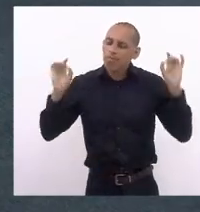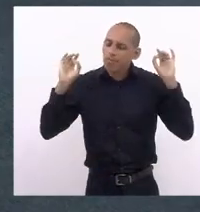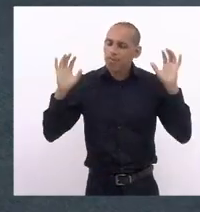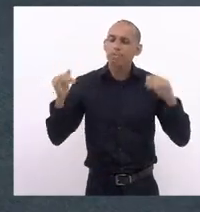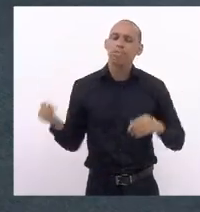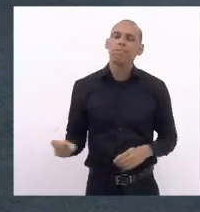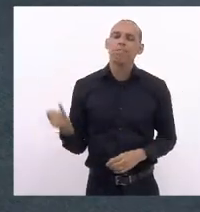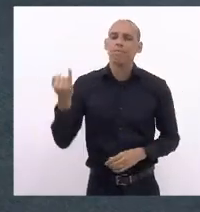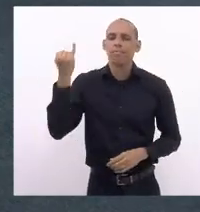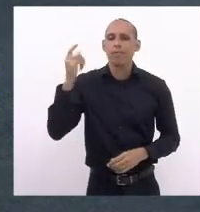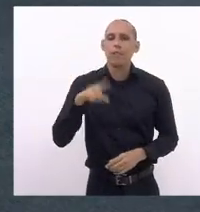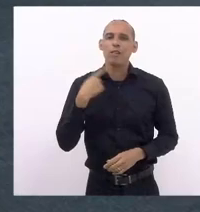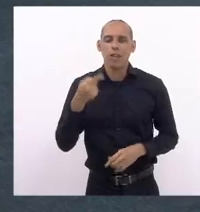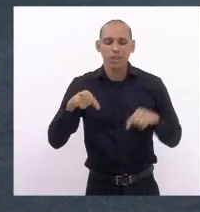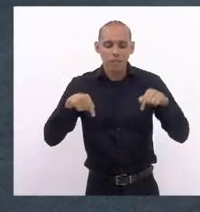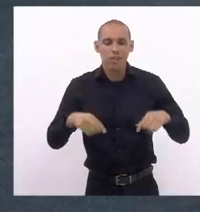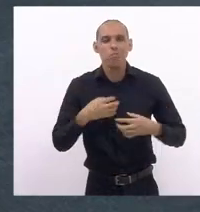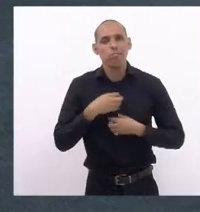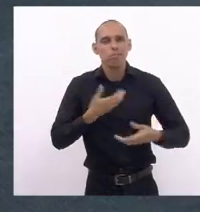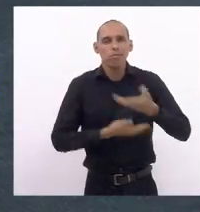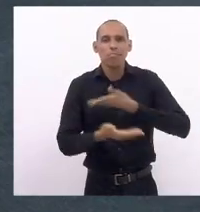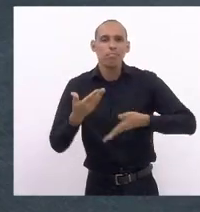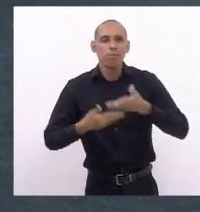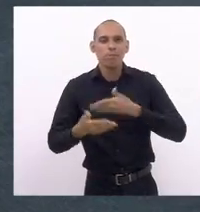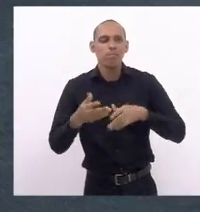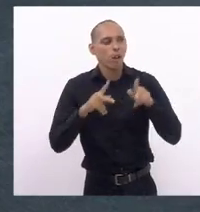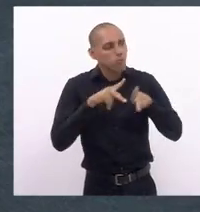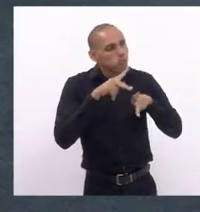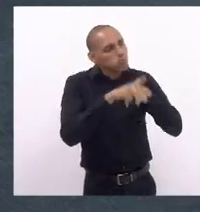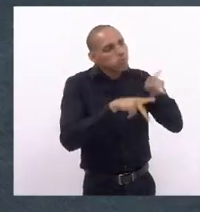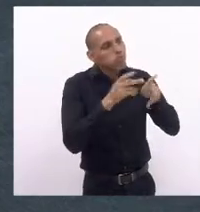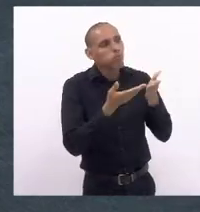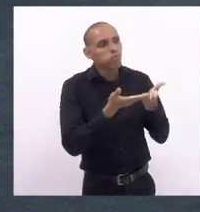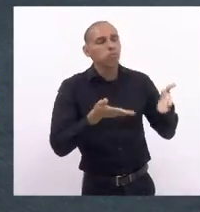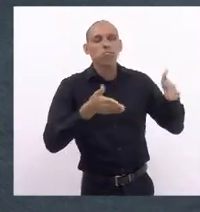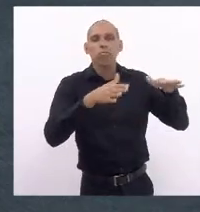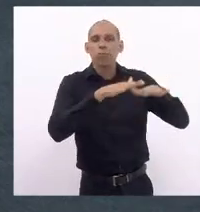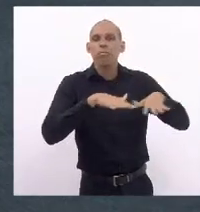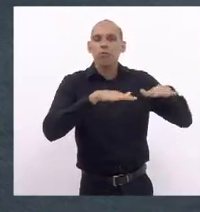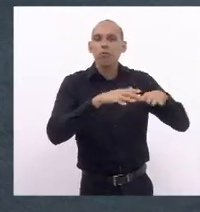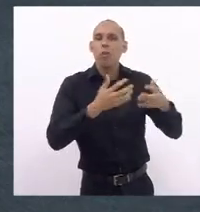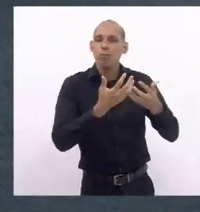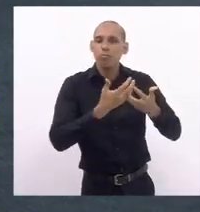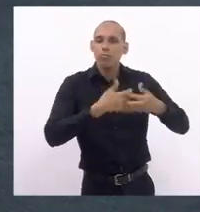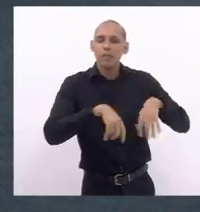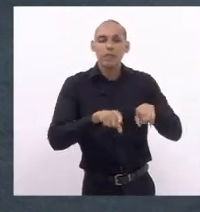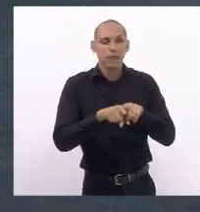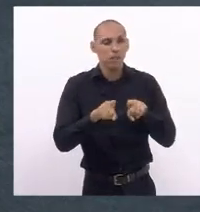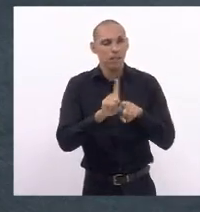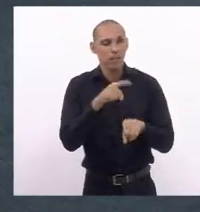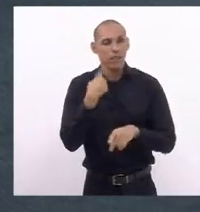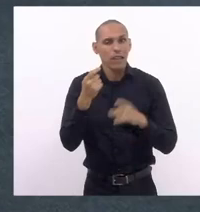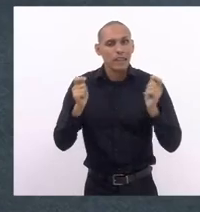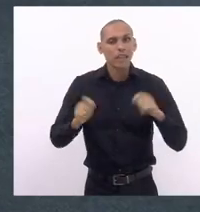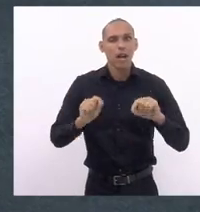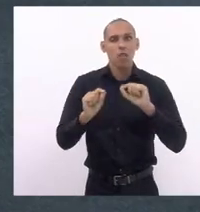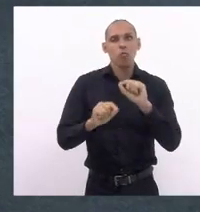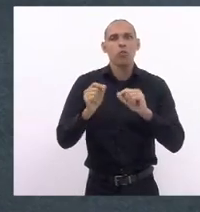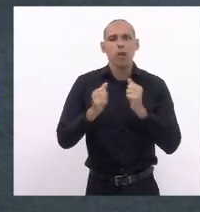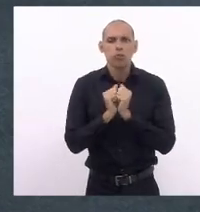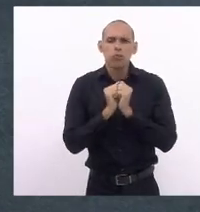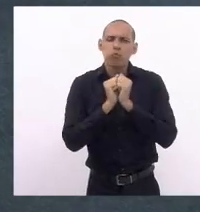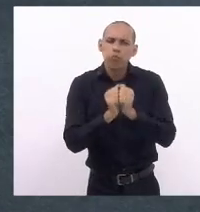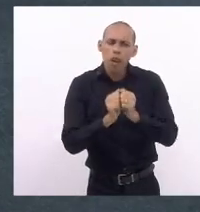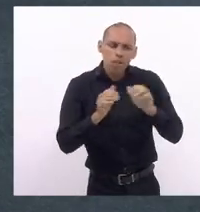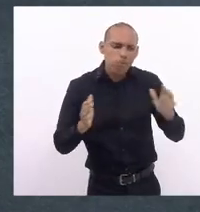fica aqui a nossa solidariedade ao povo de Petrópolis, mas também a nossa possibilidade de, junto,